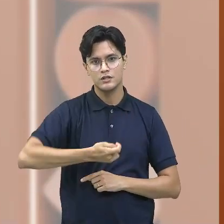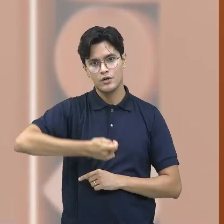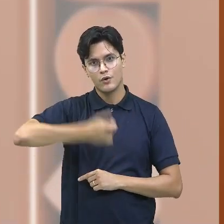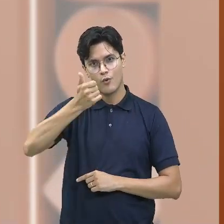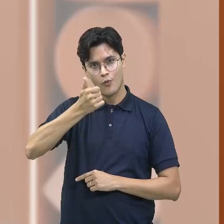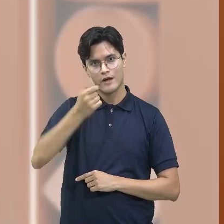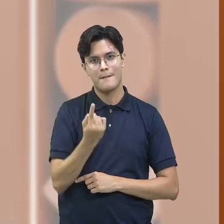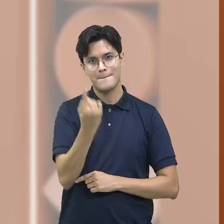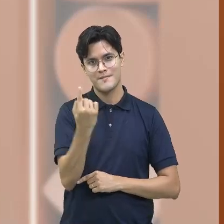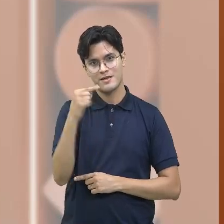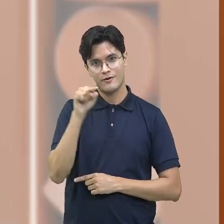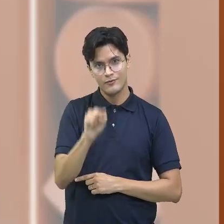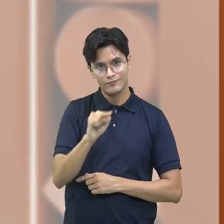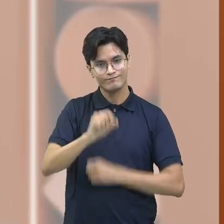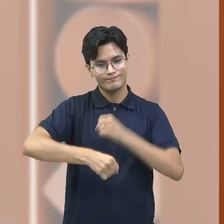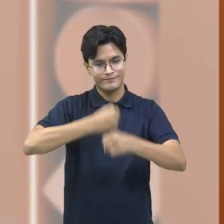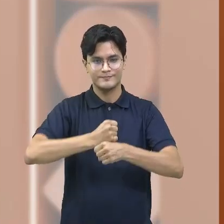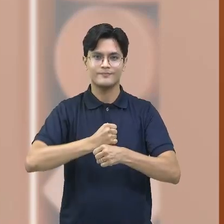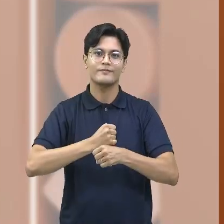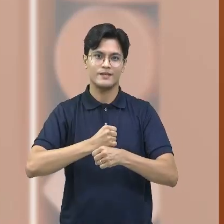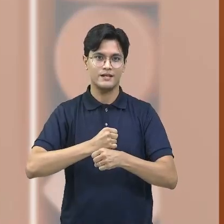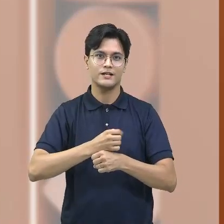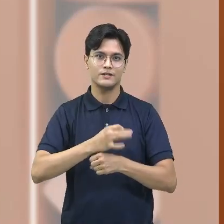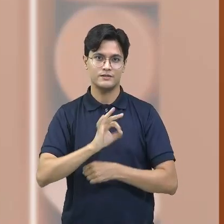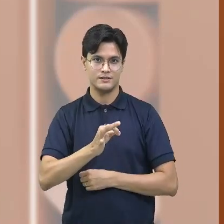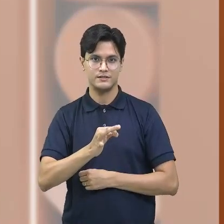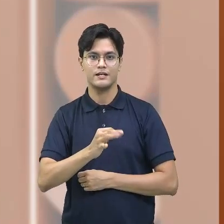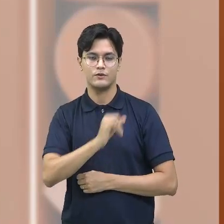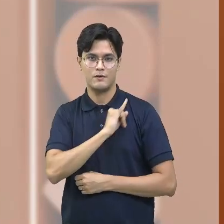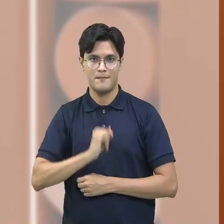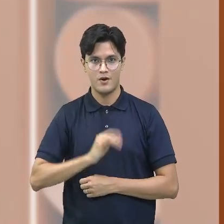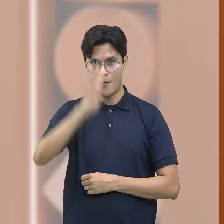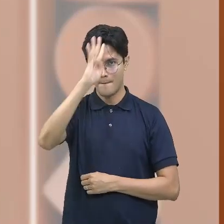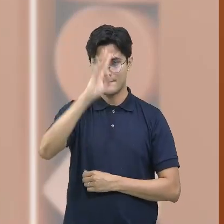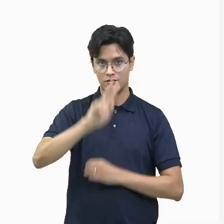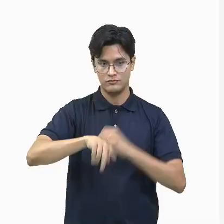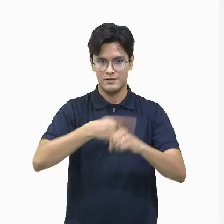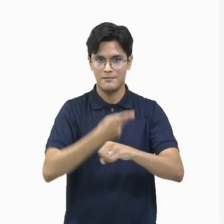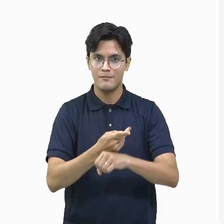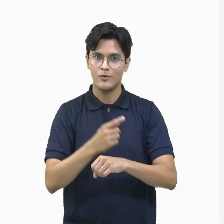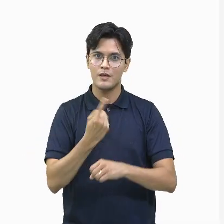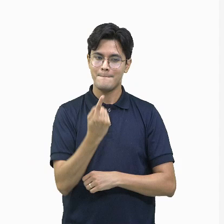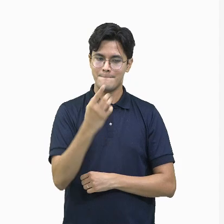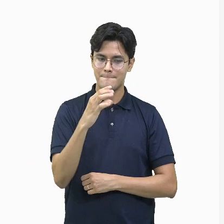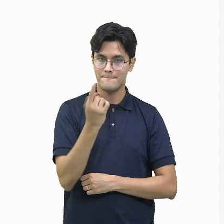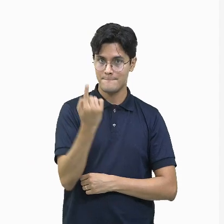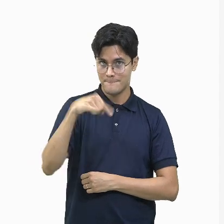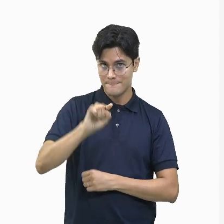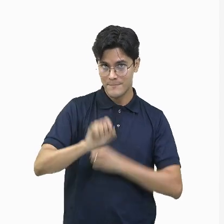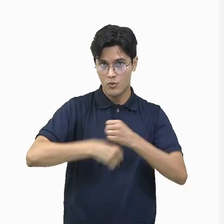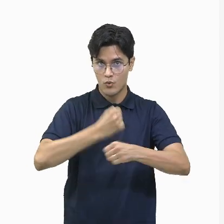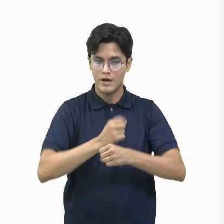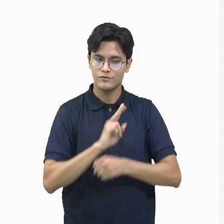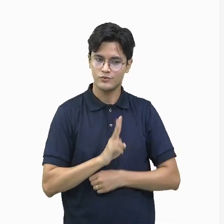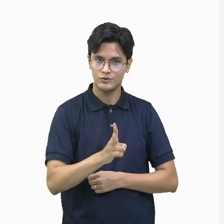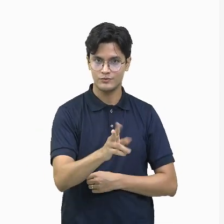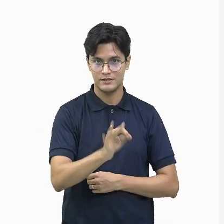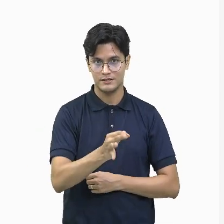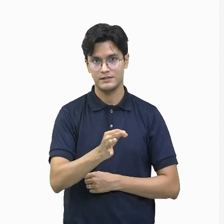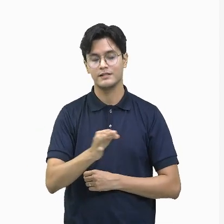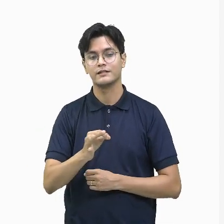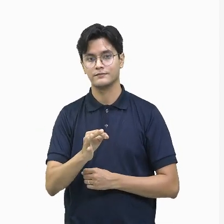1000 anos após a queda do Império Romano do Ocidente. Vamos ao texto. Quando o último imperador romano